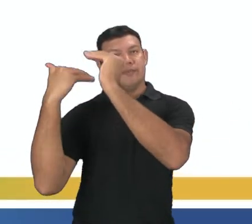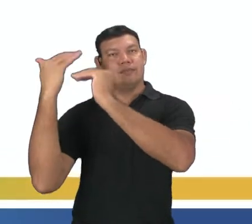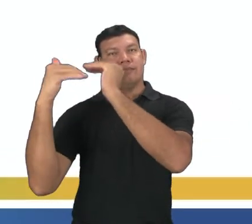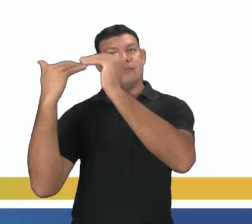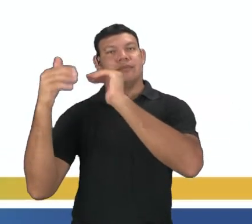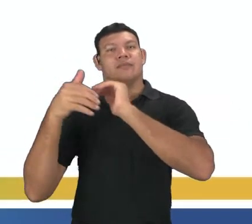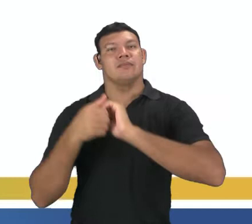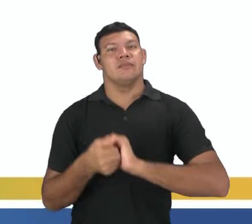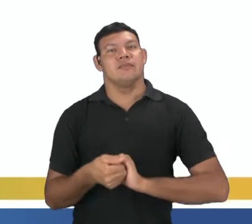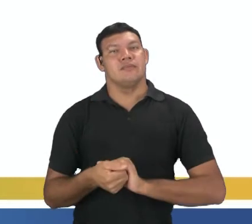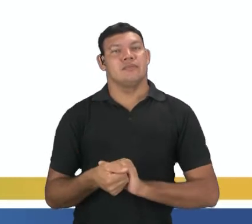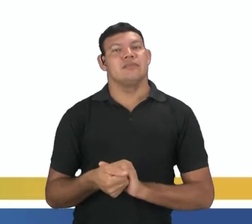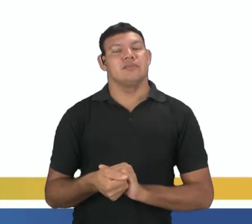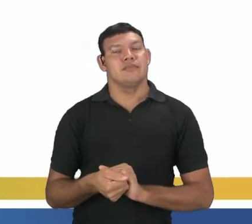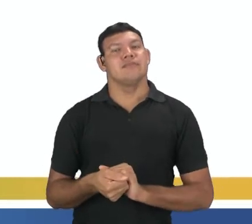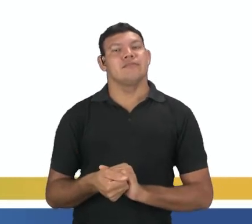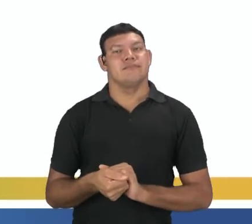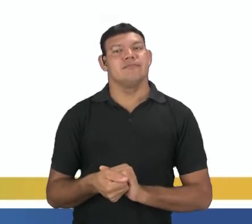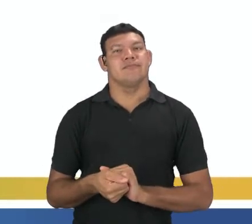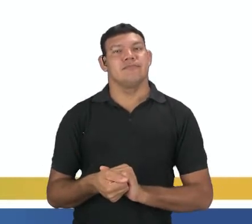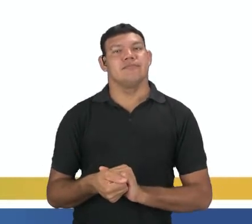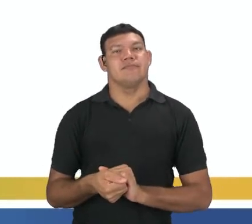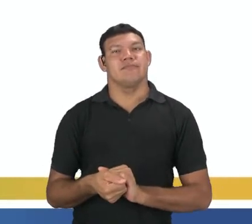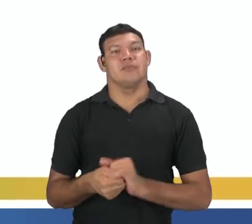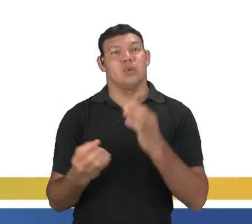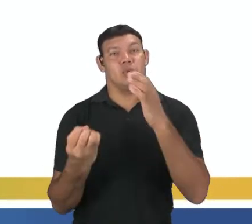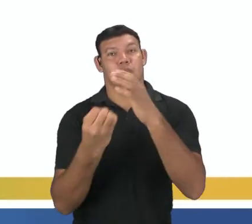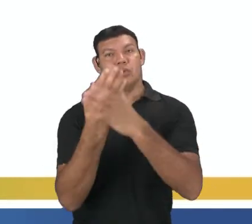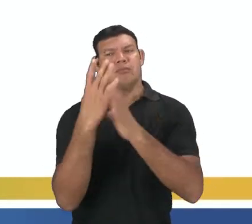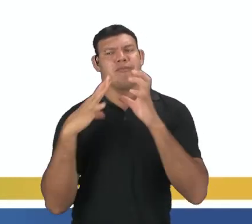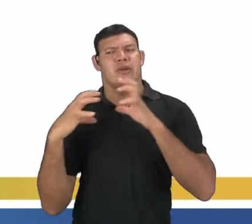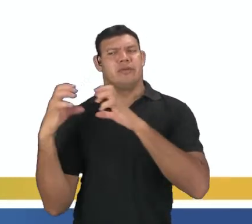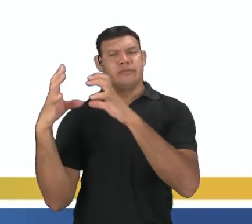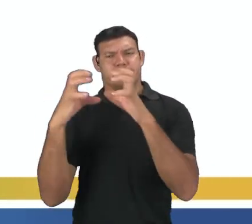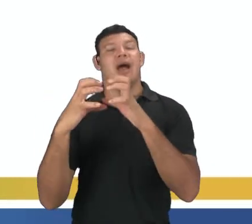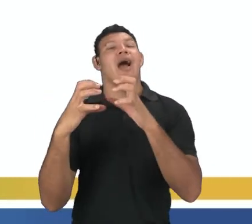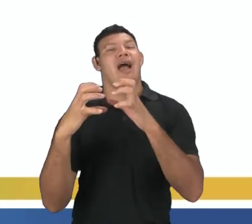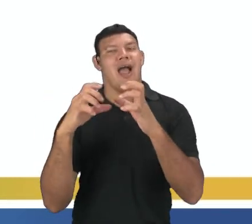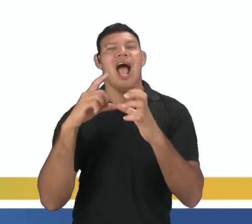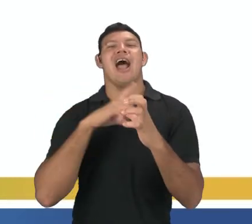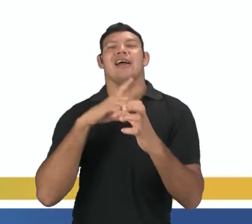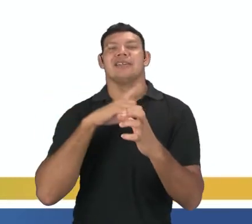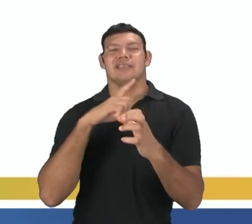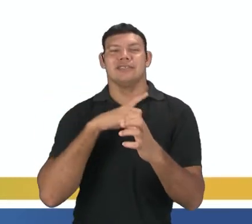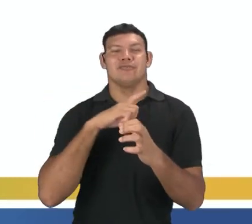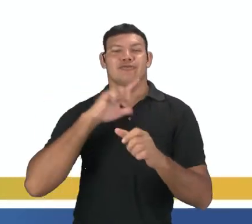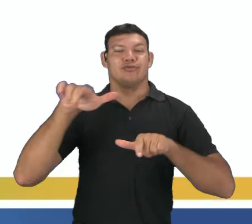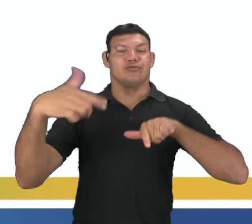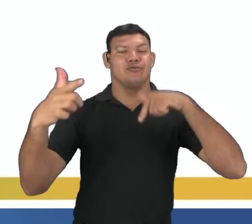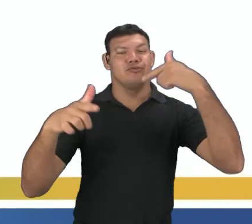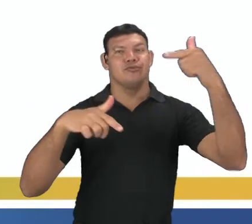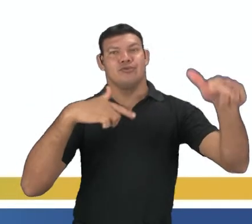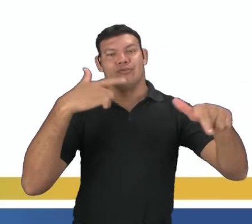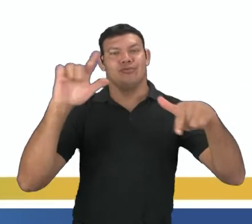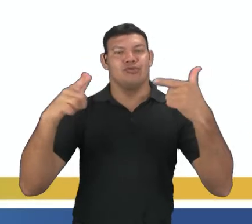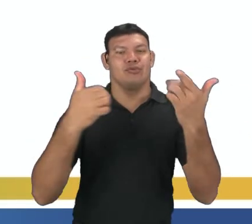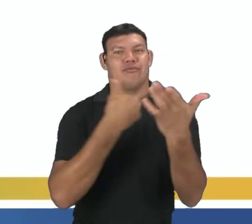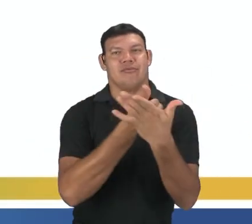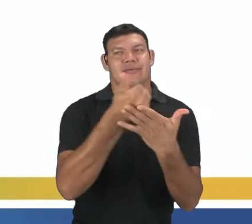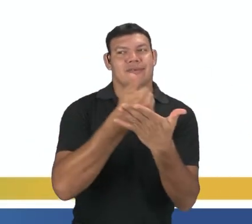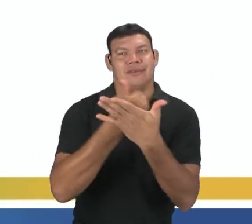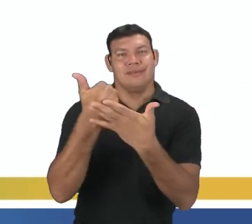conclusão, ou complicações, surgimentos de conflitos. É onde vai acontecer as outras partes das